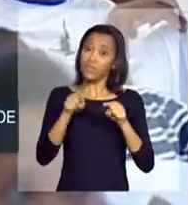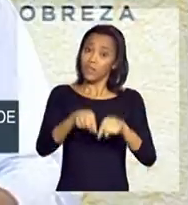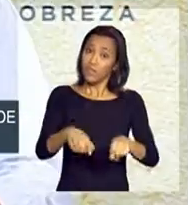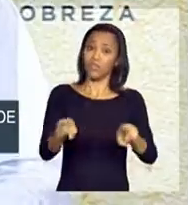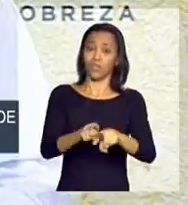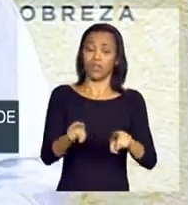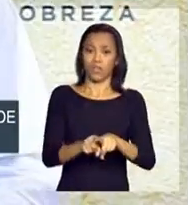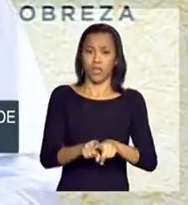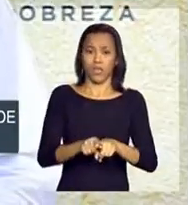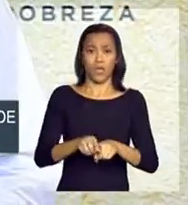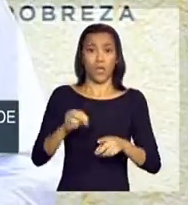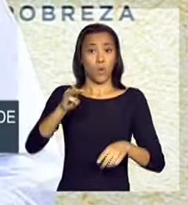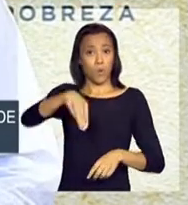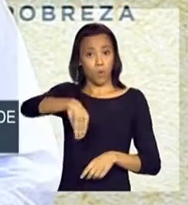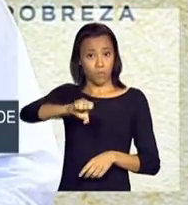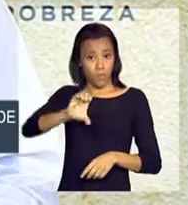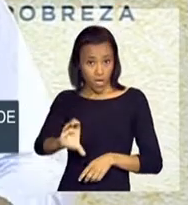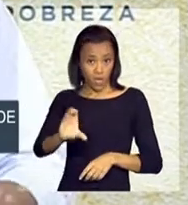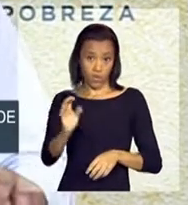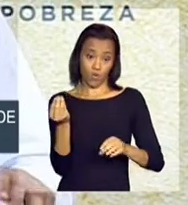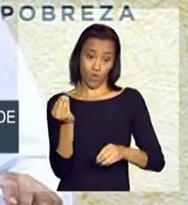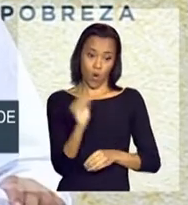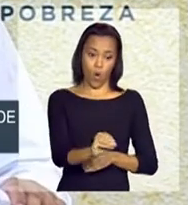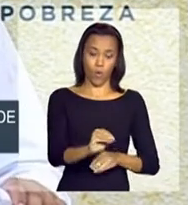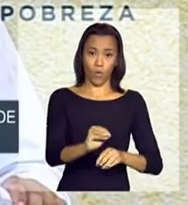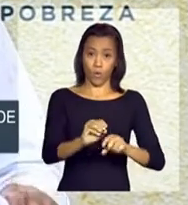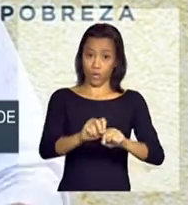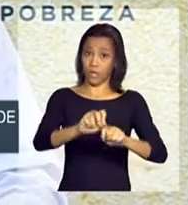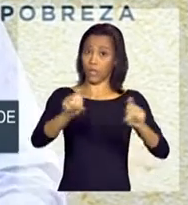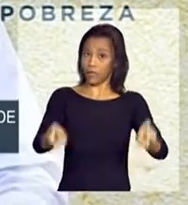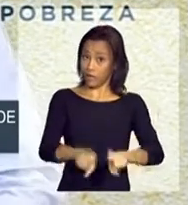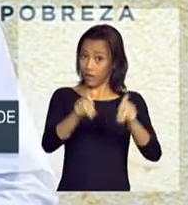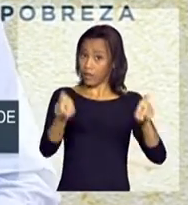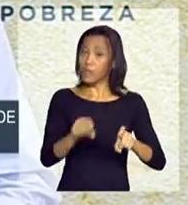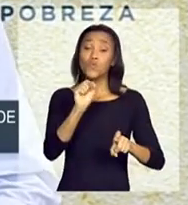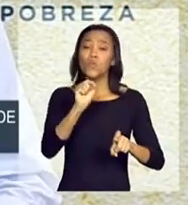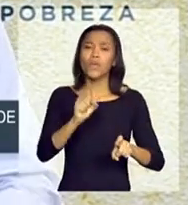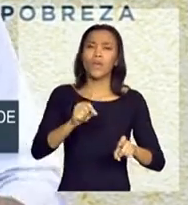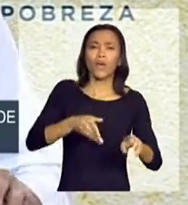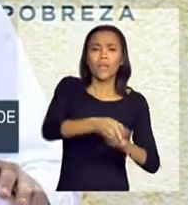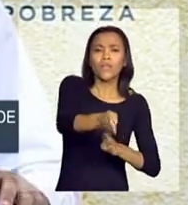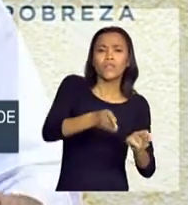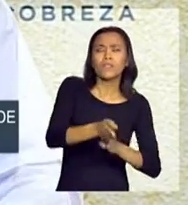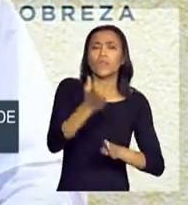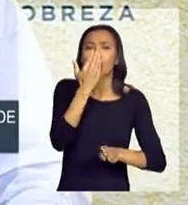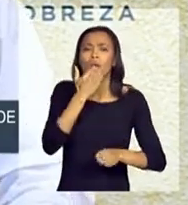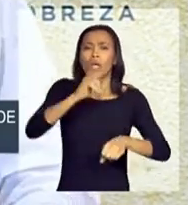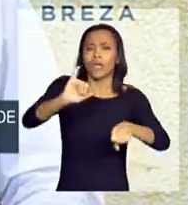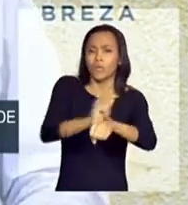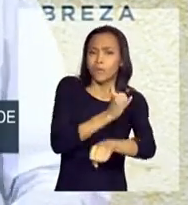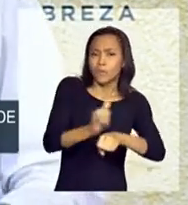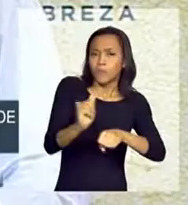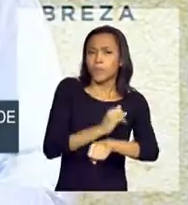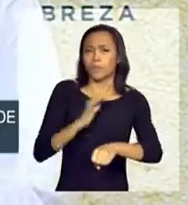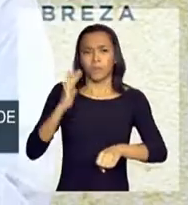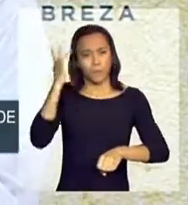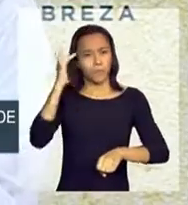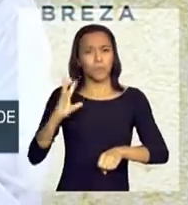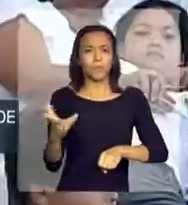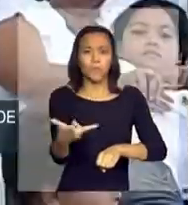também o MEC colocou no Portal do MEC orientações para o que é uma merenda escolar de qualidade e que uma educação alimentar